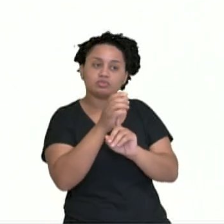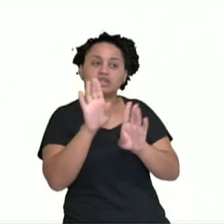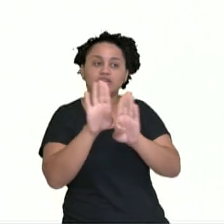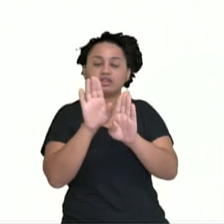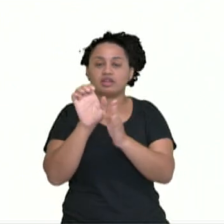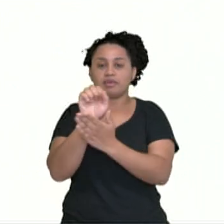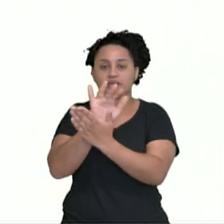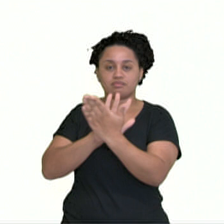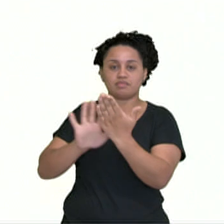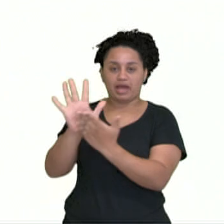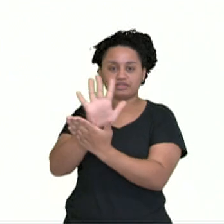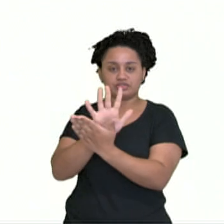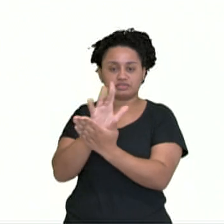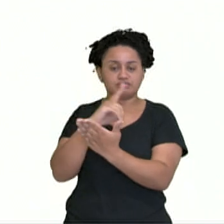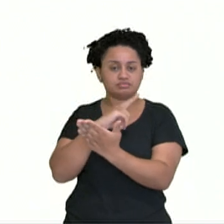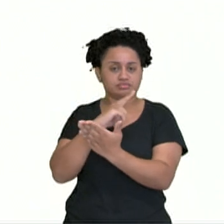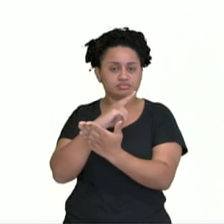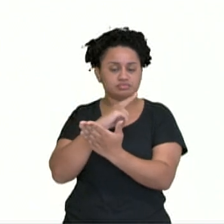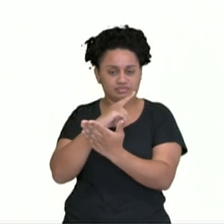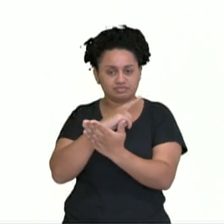conjuntos domínio e imagem